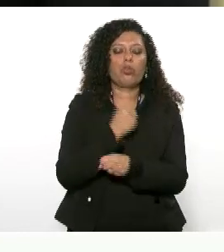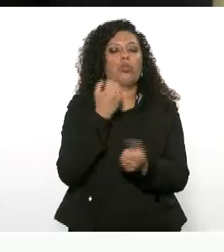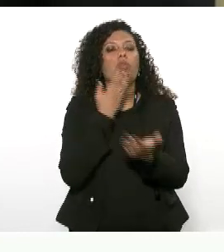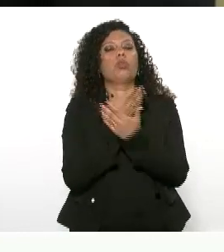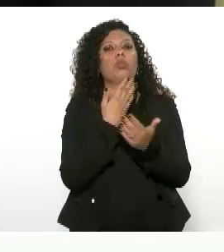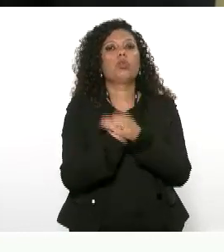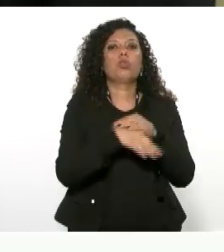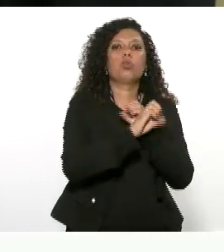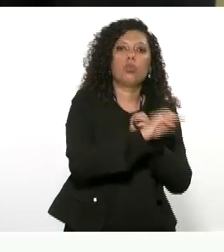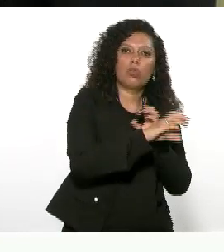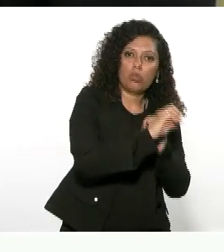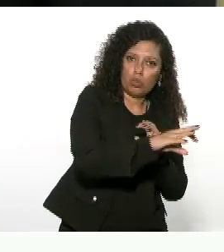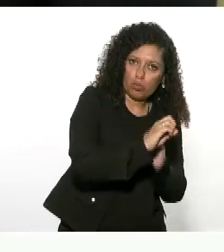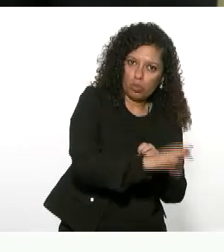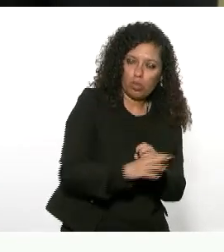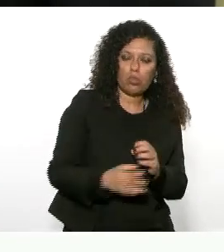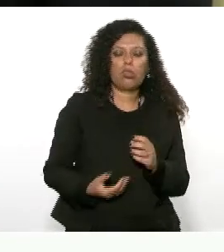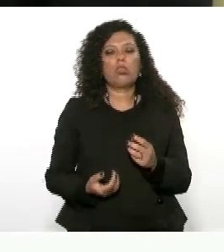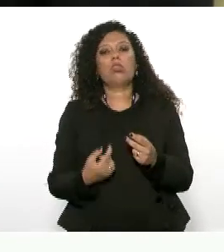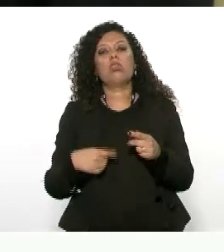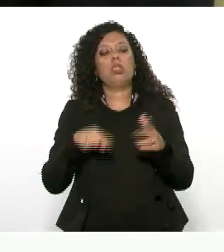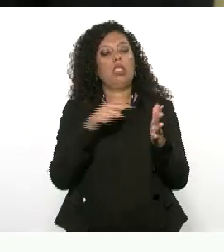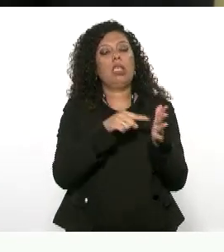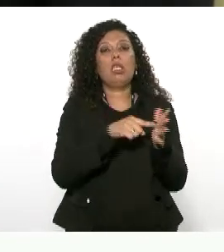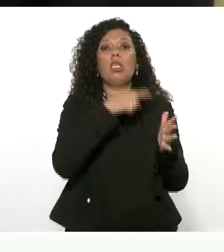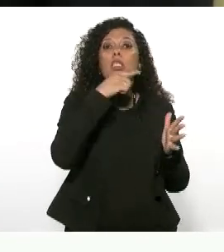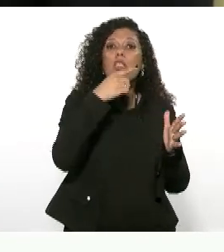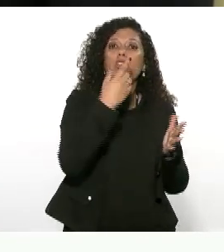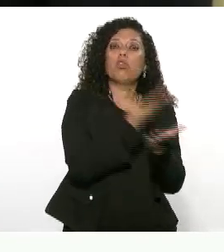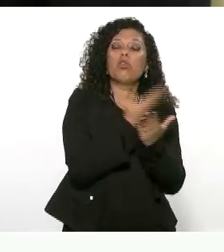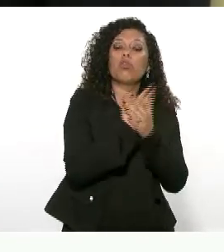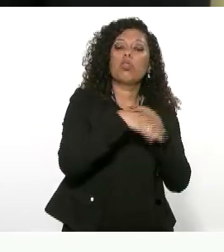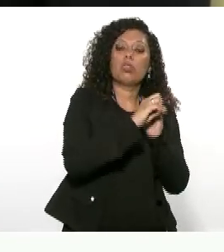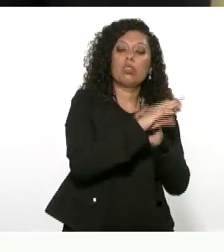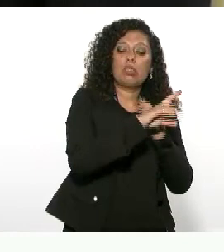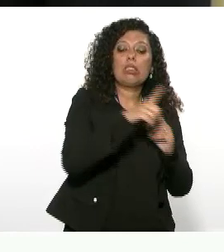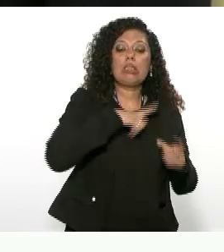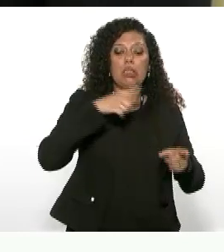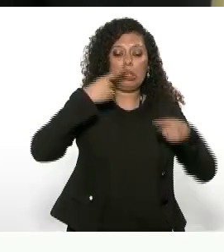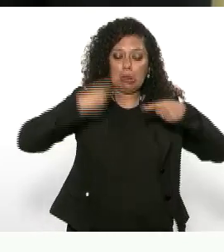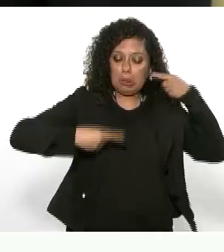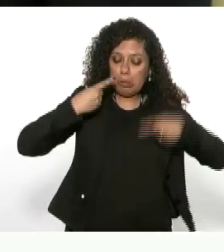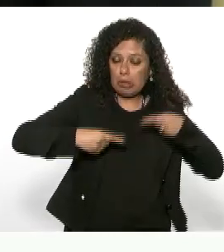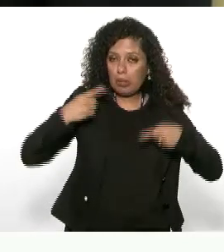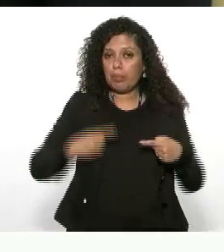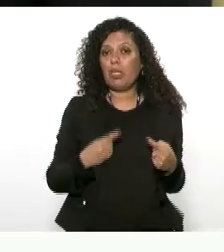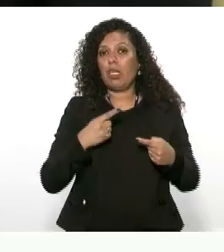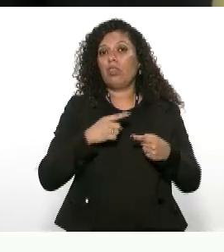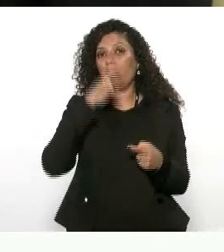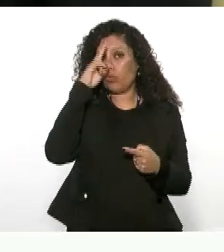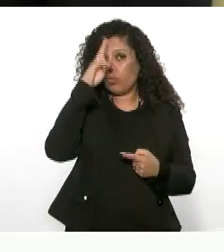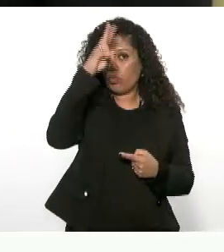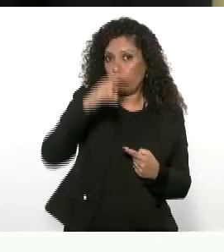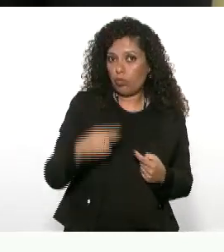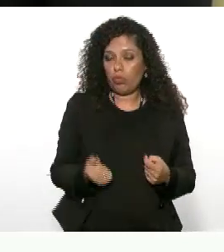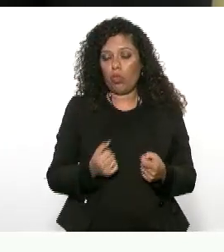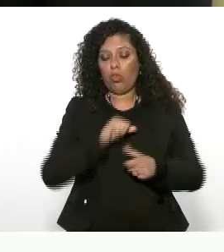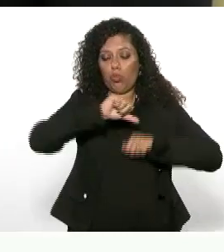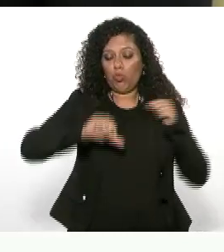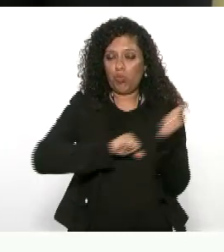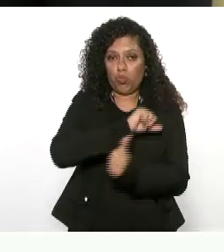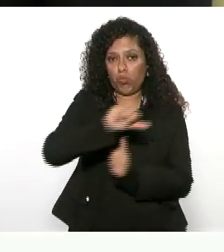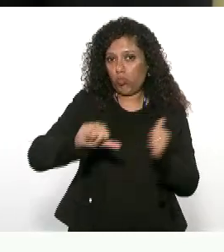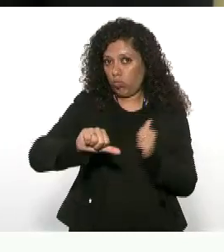nacional, e a matriz curricular nacional traz um debate acumulado aí, algumas discussões, e sofreu atualização não